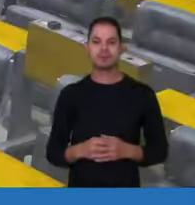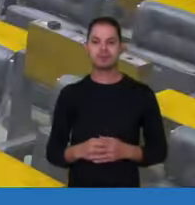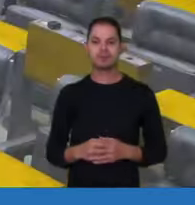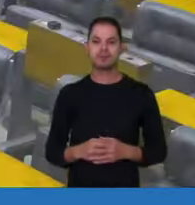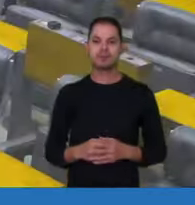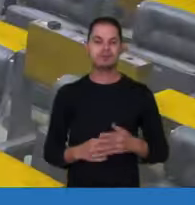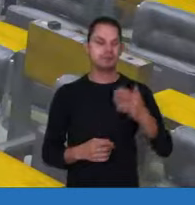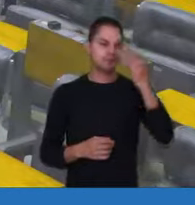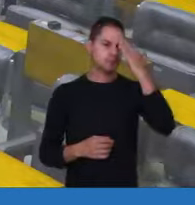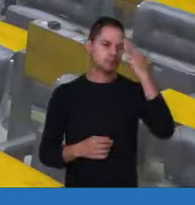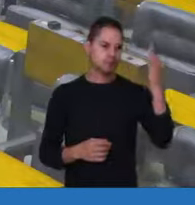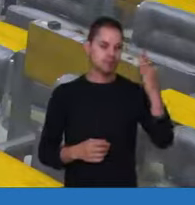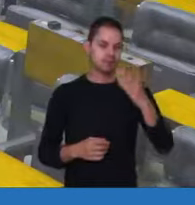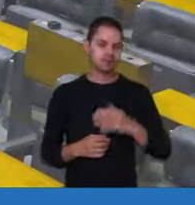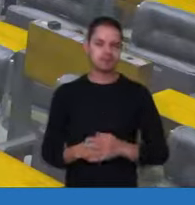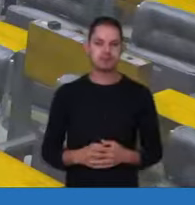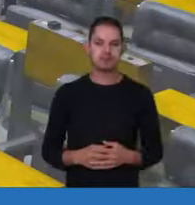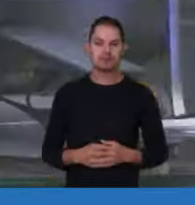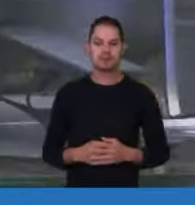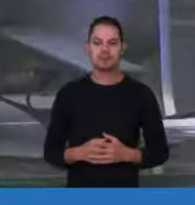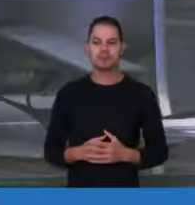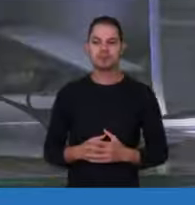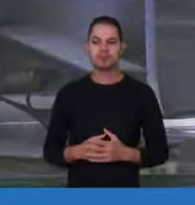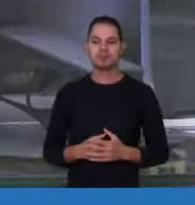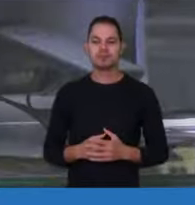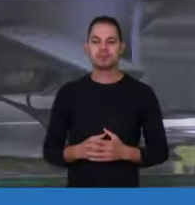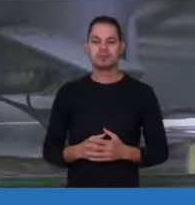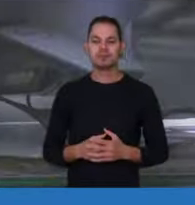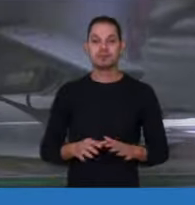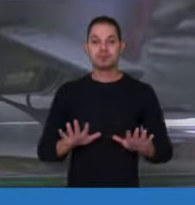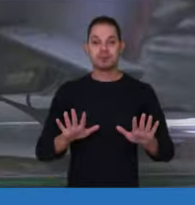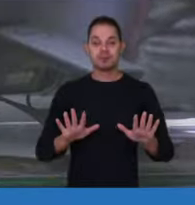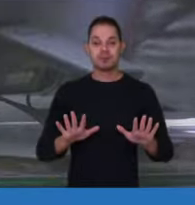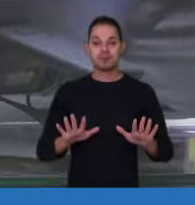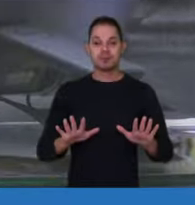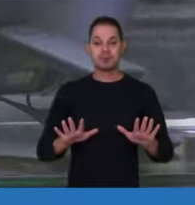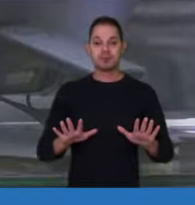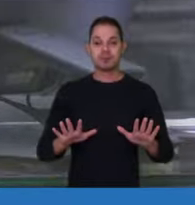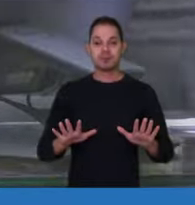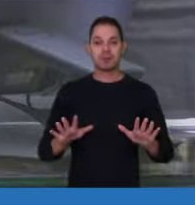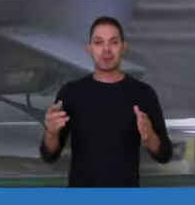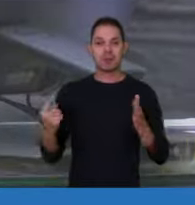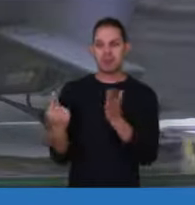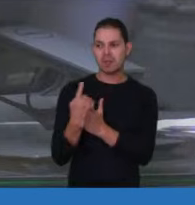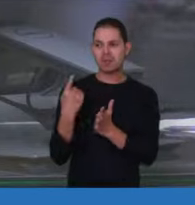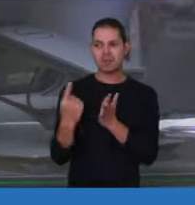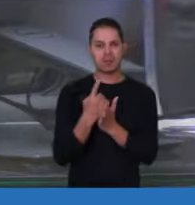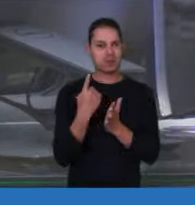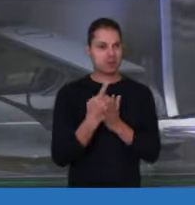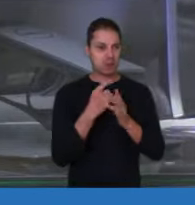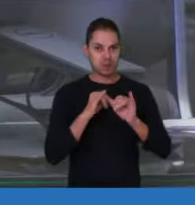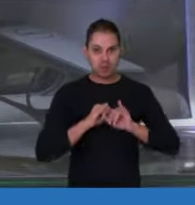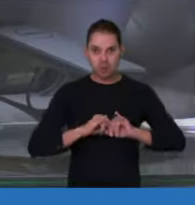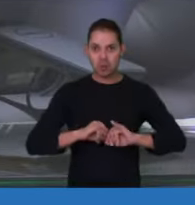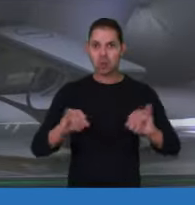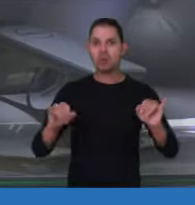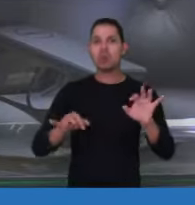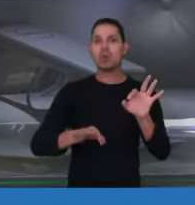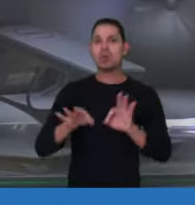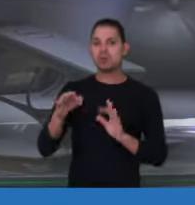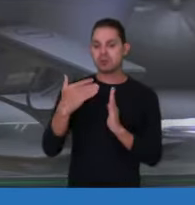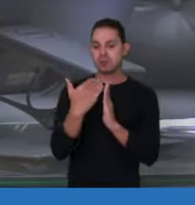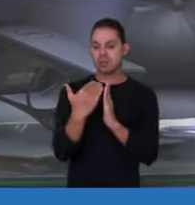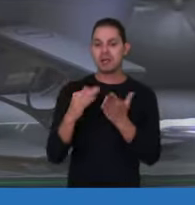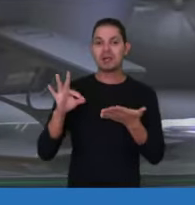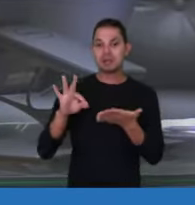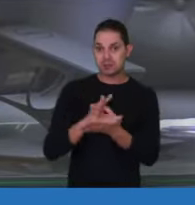obrigado, deputada Reginete Bispo. Apenas porque está muita gente vindo me perguntar, para todo mundo saber qual é a dinâmica da ordem de inscrições